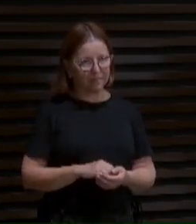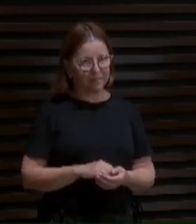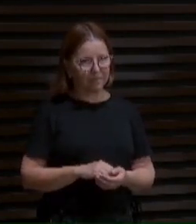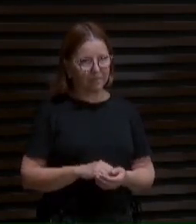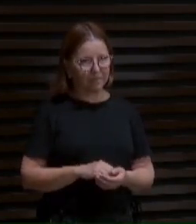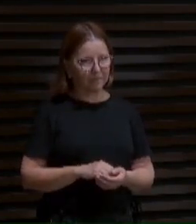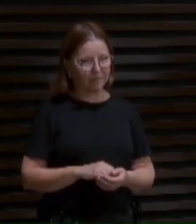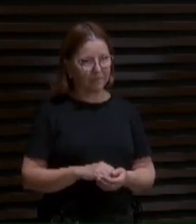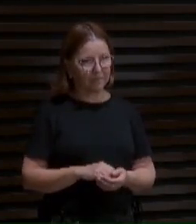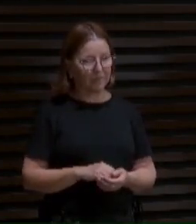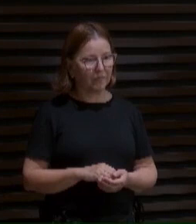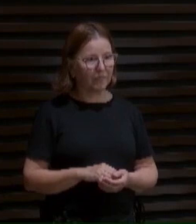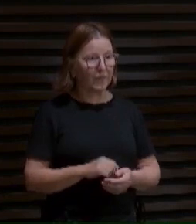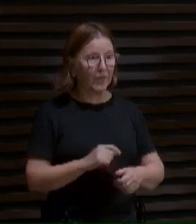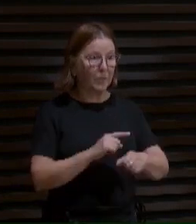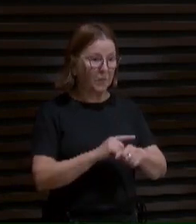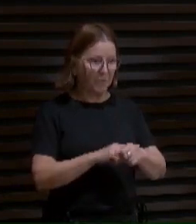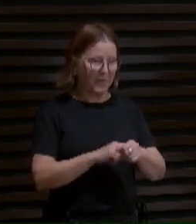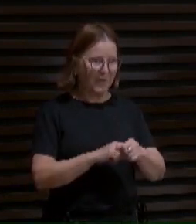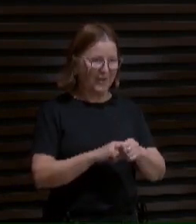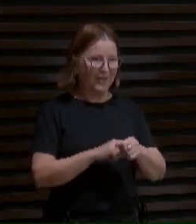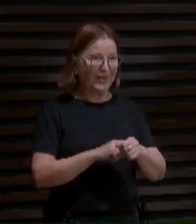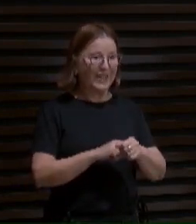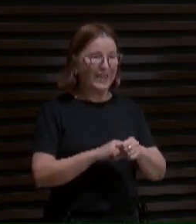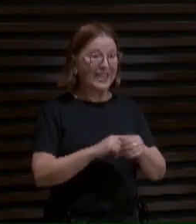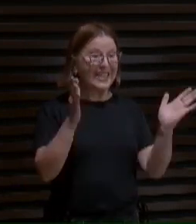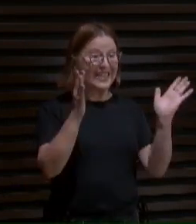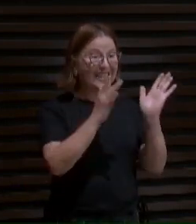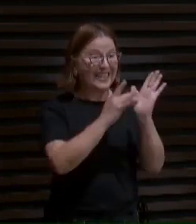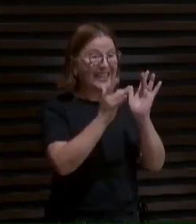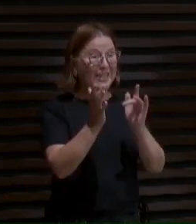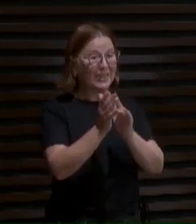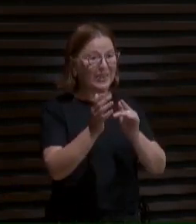Exatamente quando Jesus é crucificado.